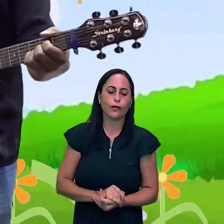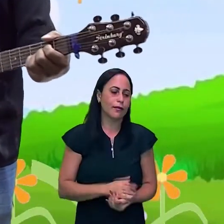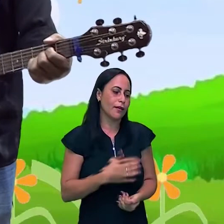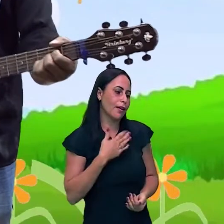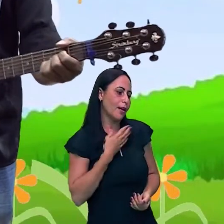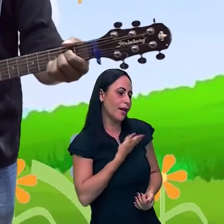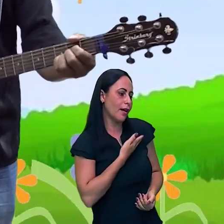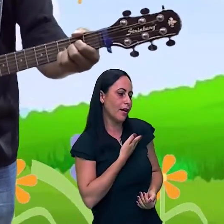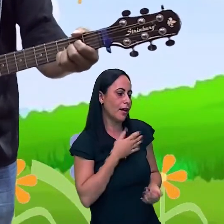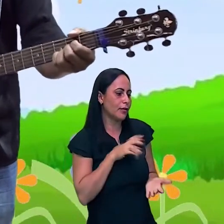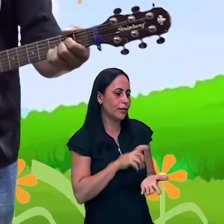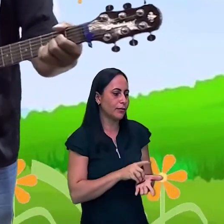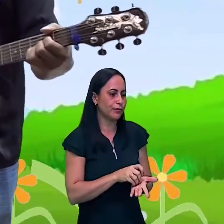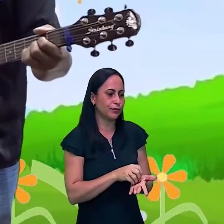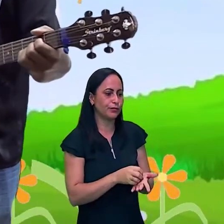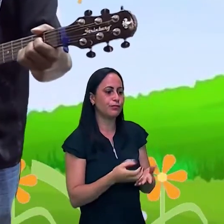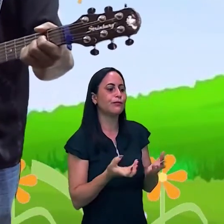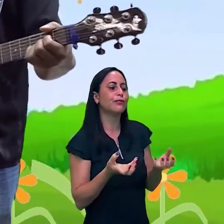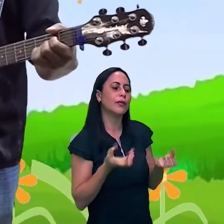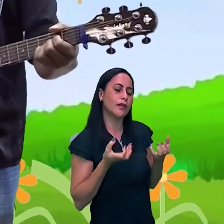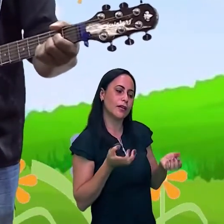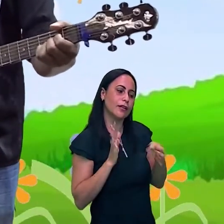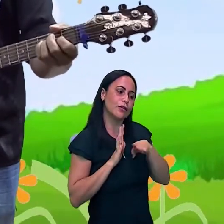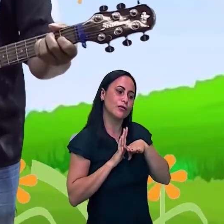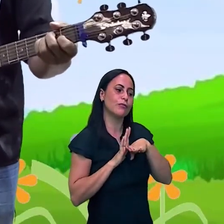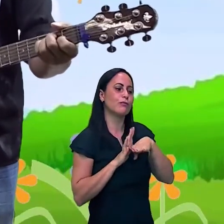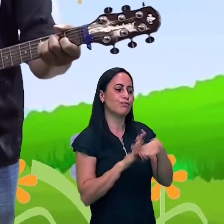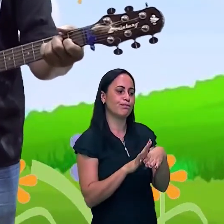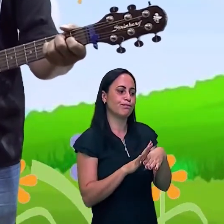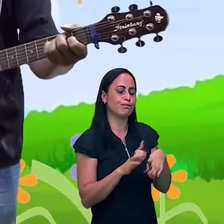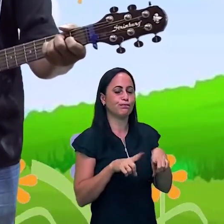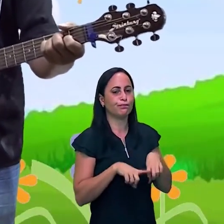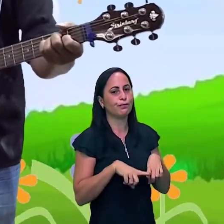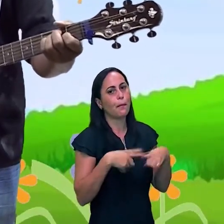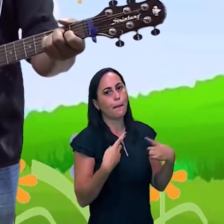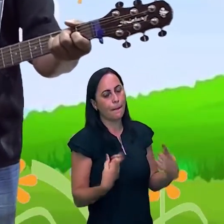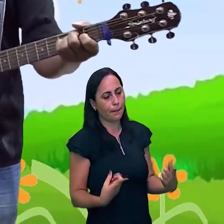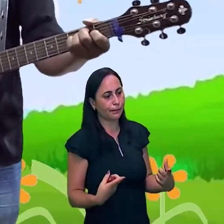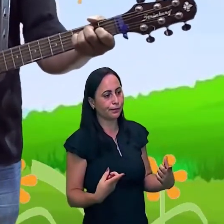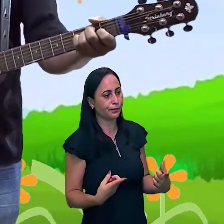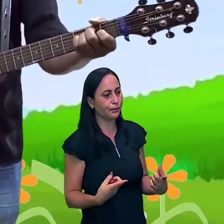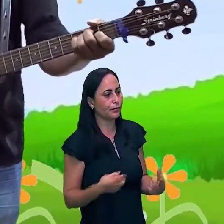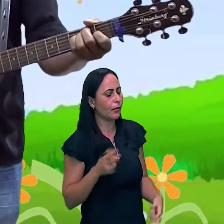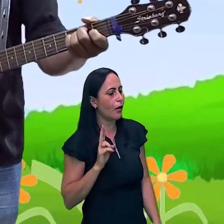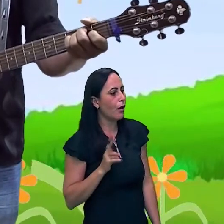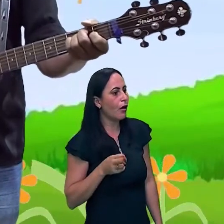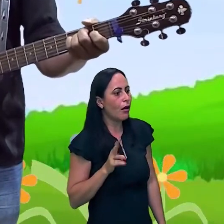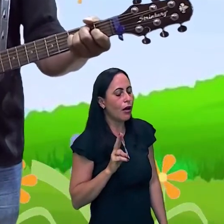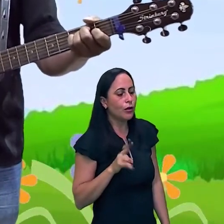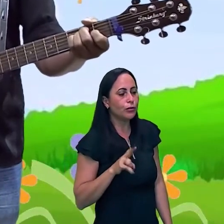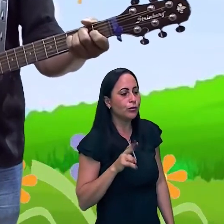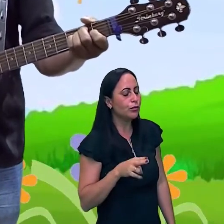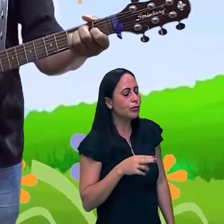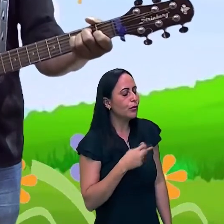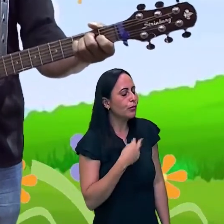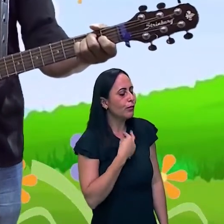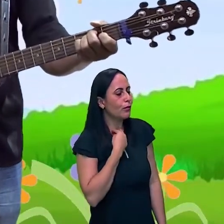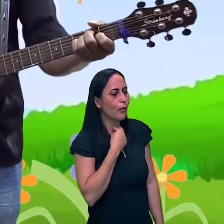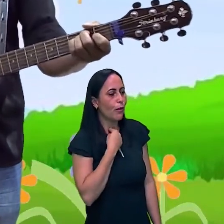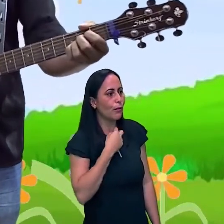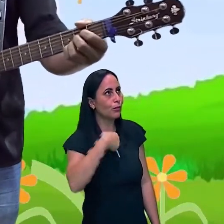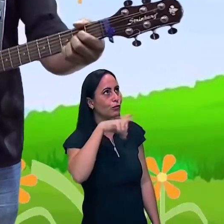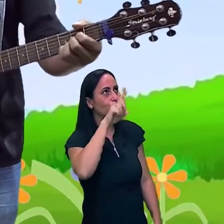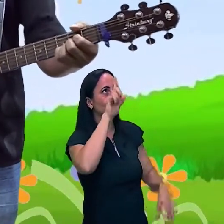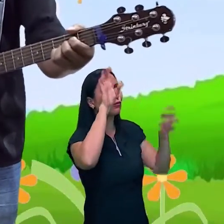tocar. Amiga lagarta, gostaria de ajudar, mas nunca pude no